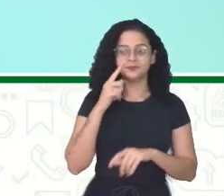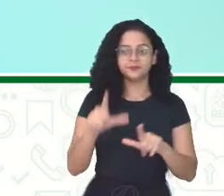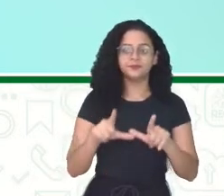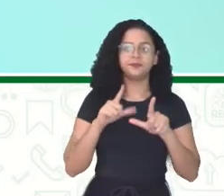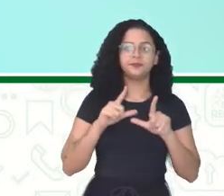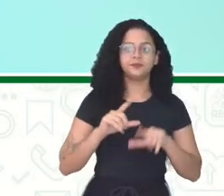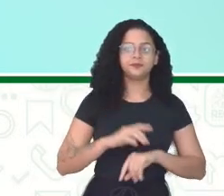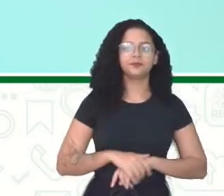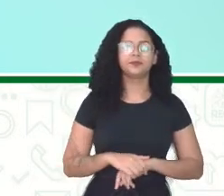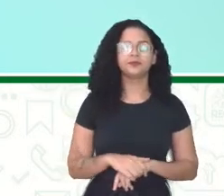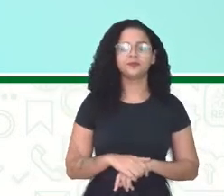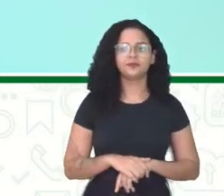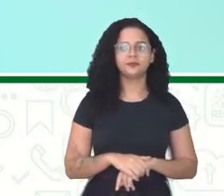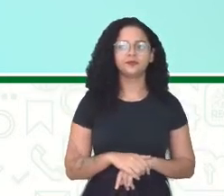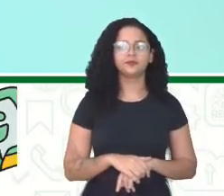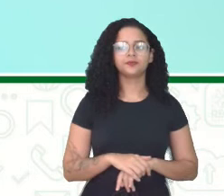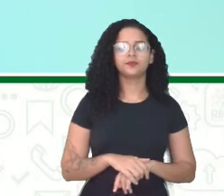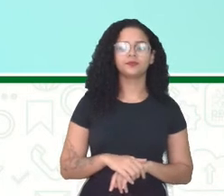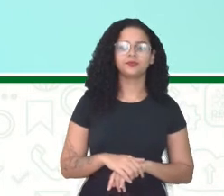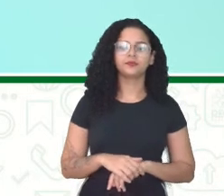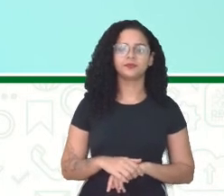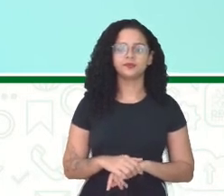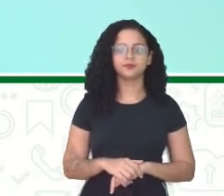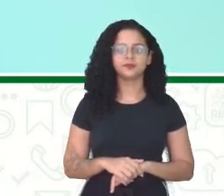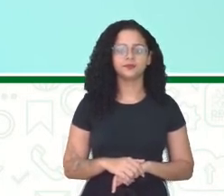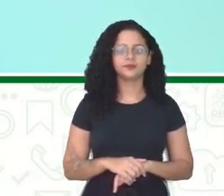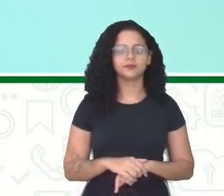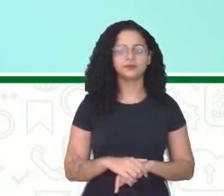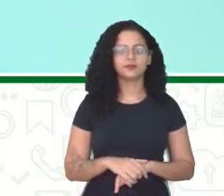resultado. Olha só.